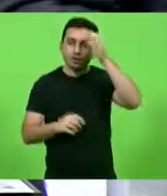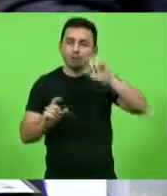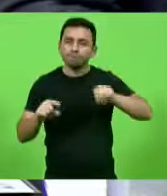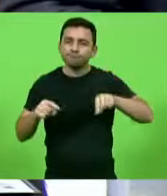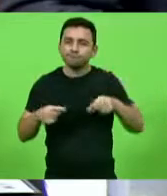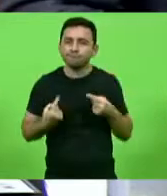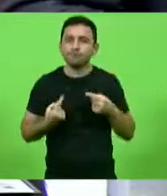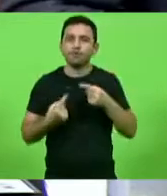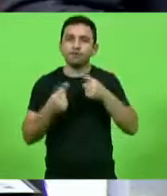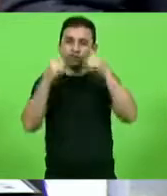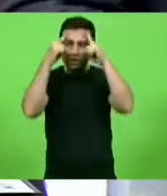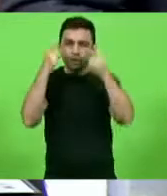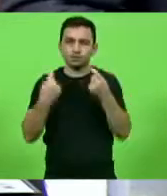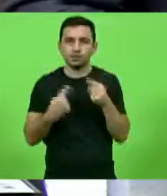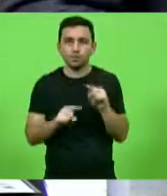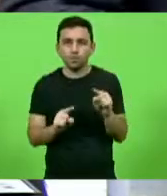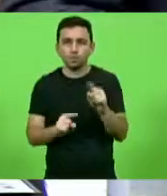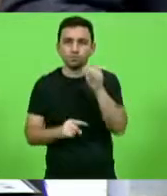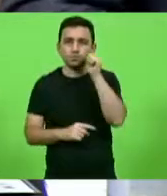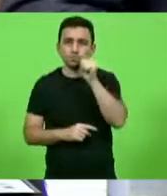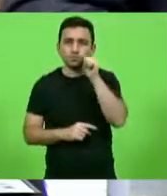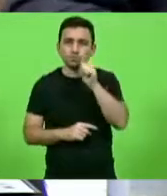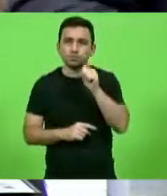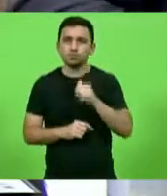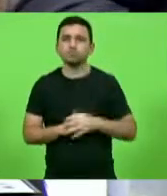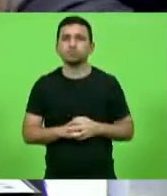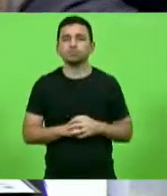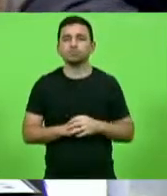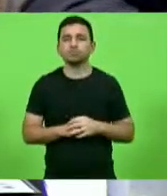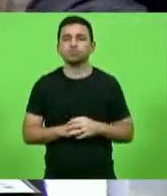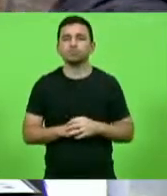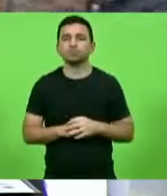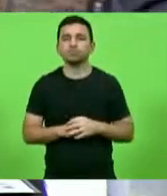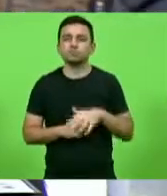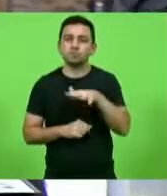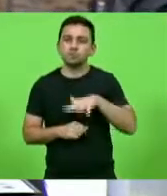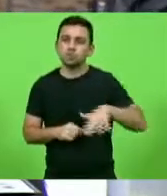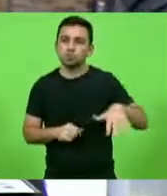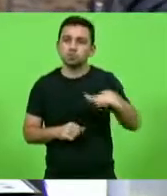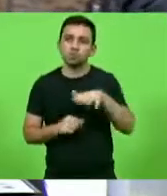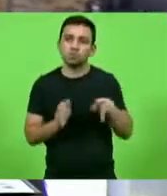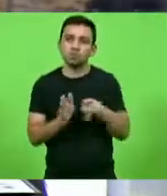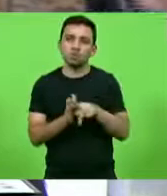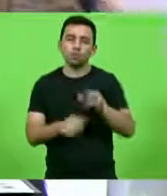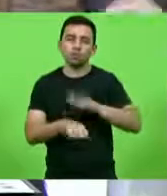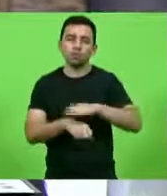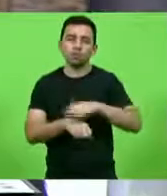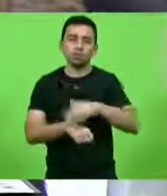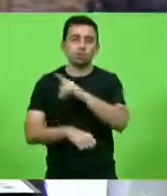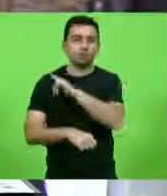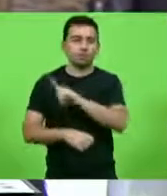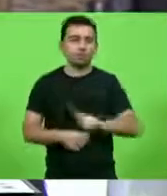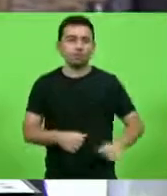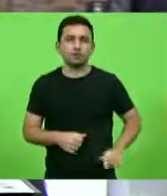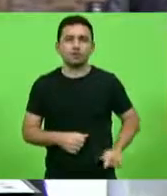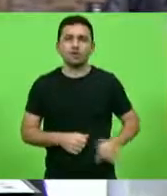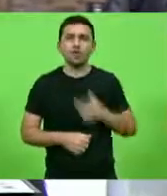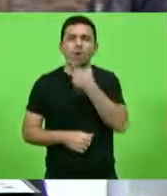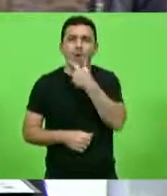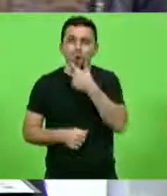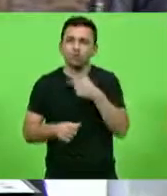à violência contra a mulher nos eventos realizados ou patrocinados pelo governo do Estado. Homem também